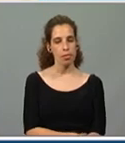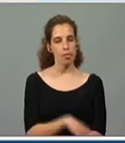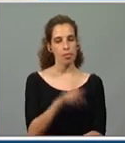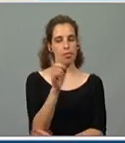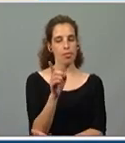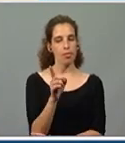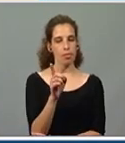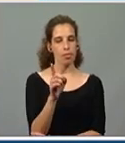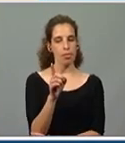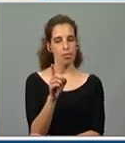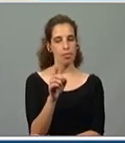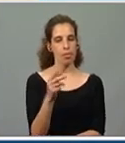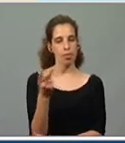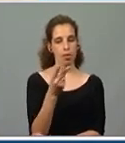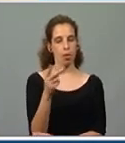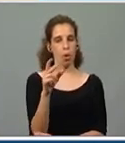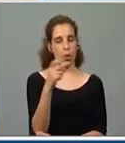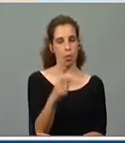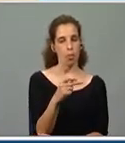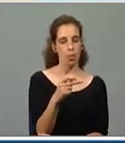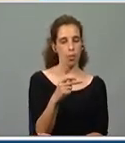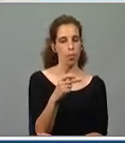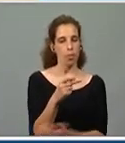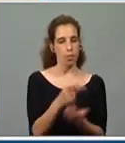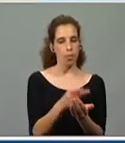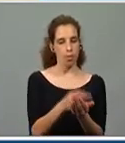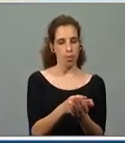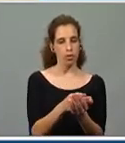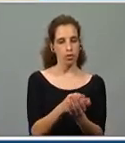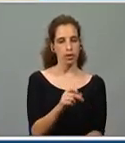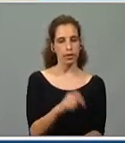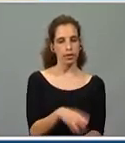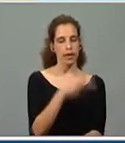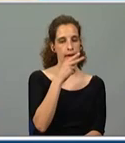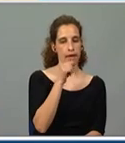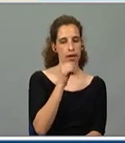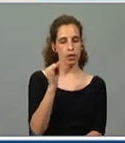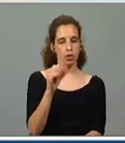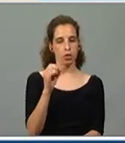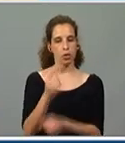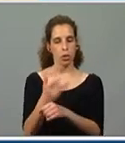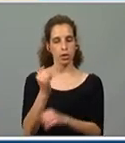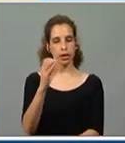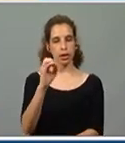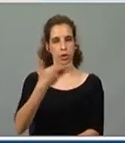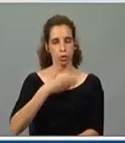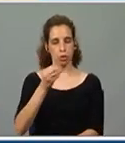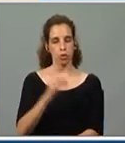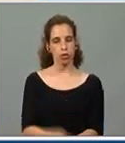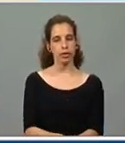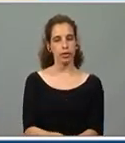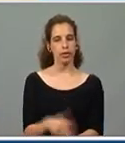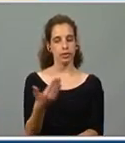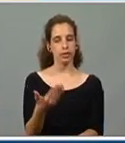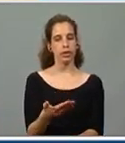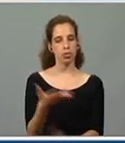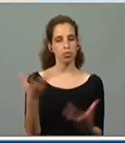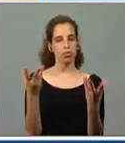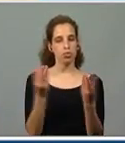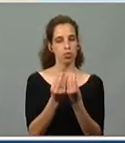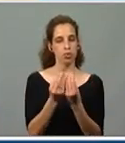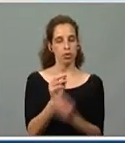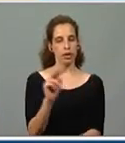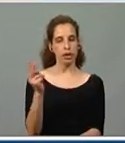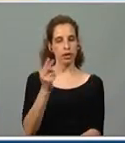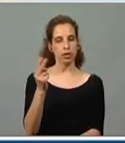Temos agora aqui duas amostras, uma amostra de areia e uma amostra de iodo, e vamos então juntar